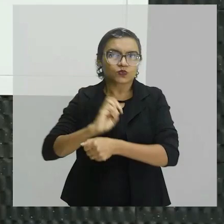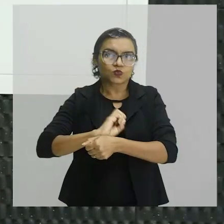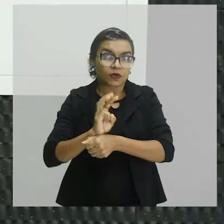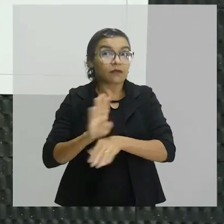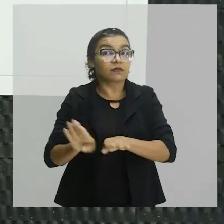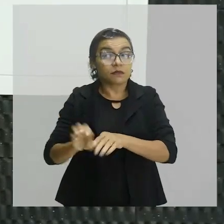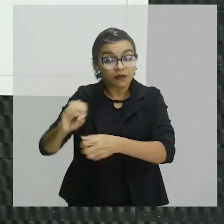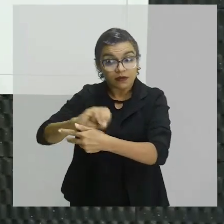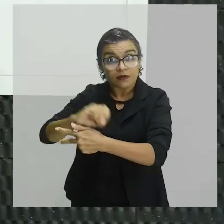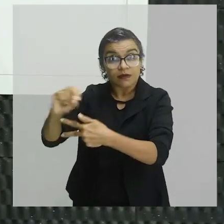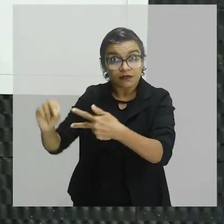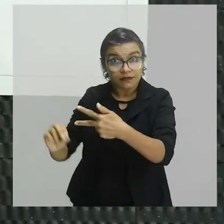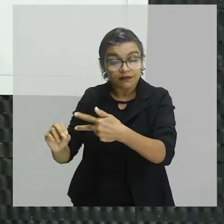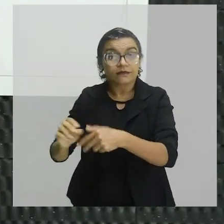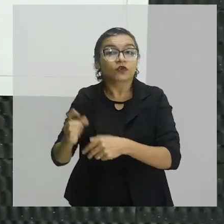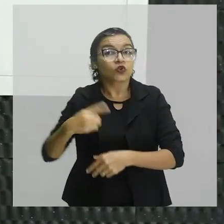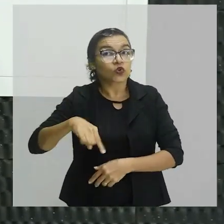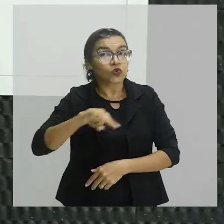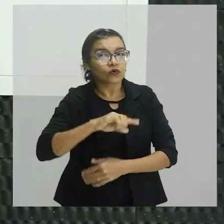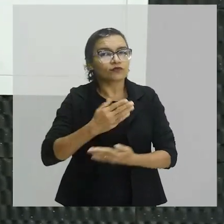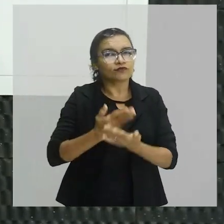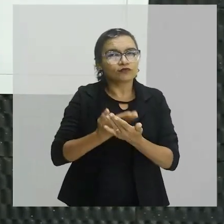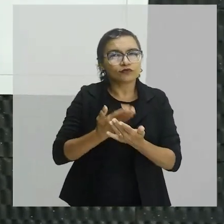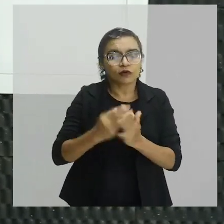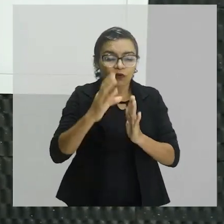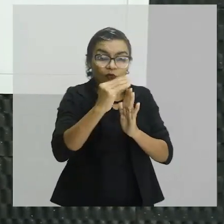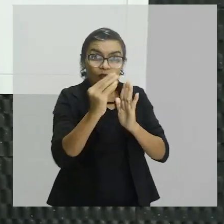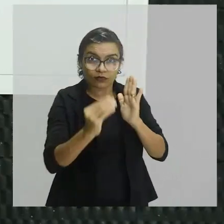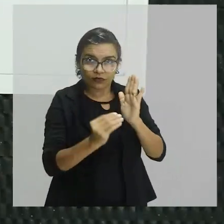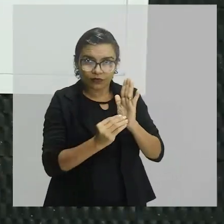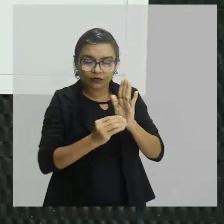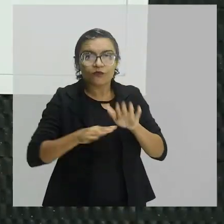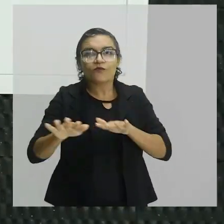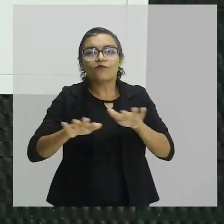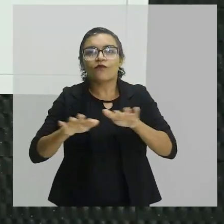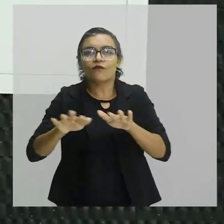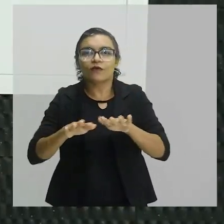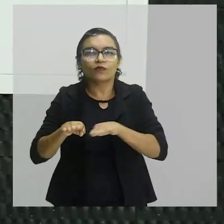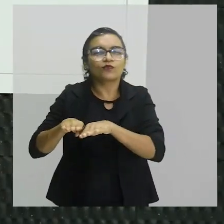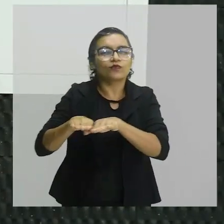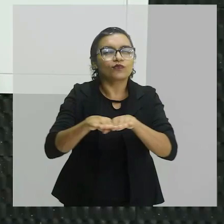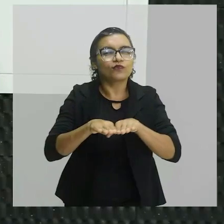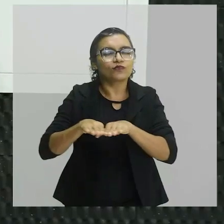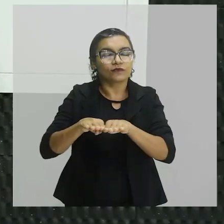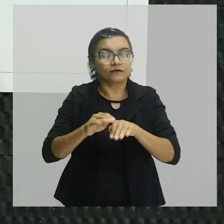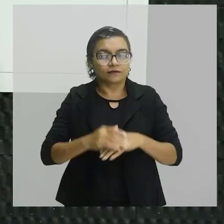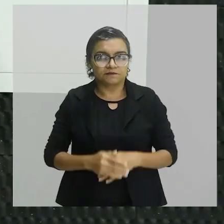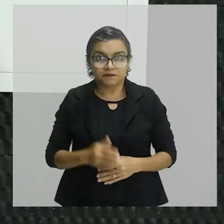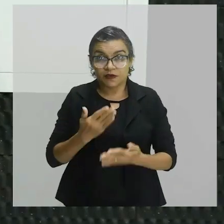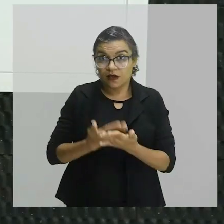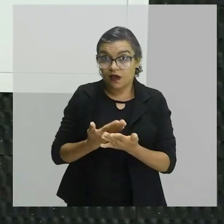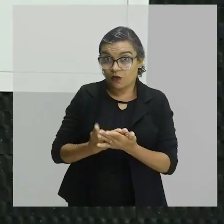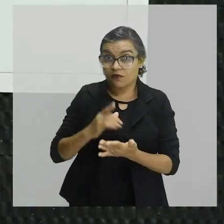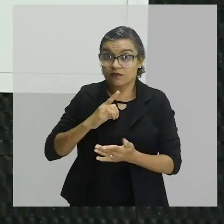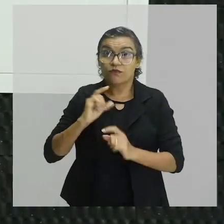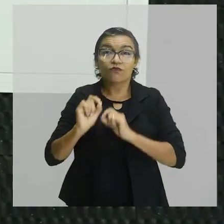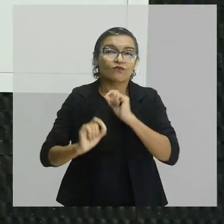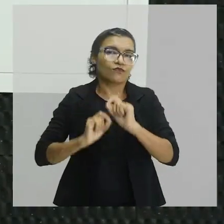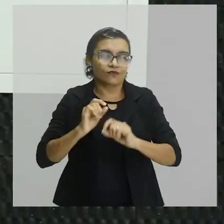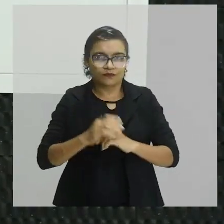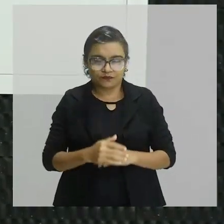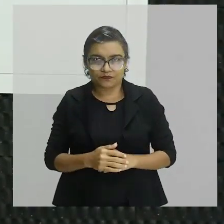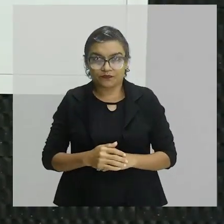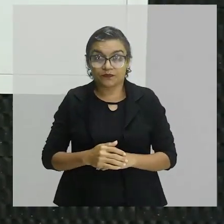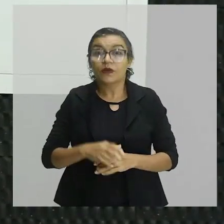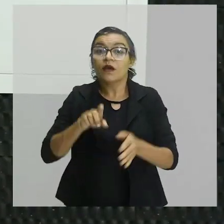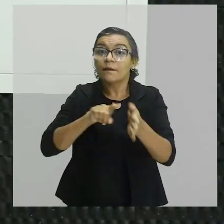para que a gente trabalhasse nesse conteúdo de um movimento uniforme. Então a aula vai seguir o seguinte rito, né? Nós vamos responder